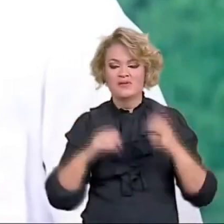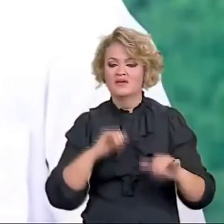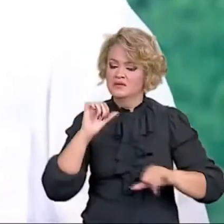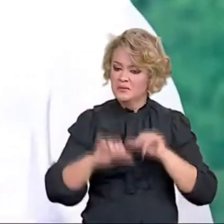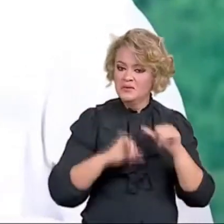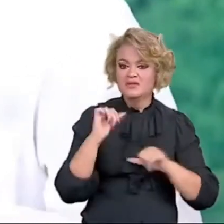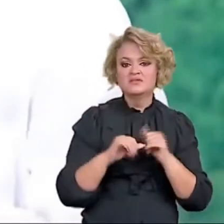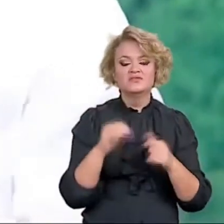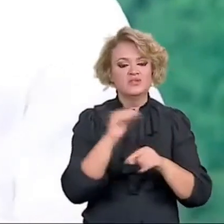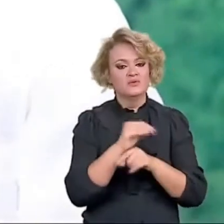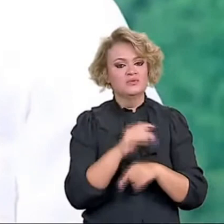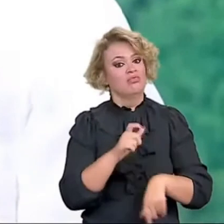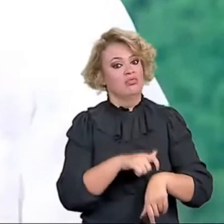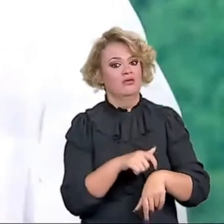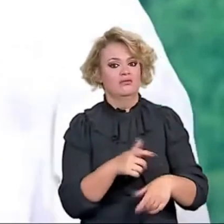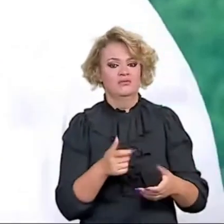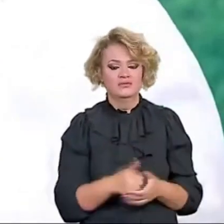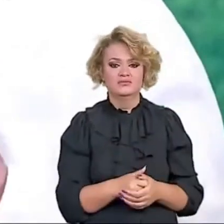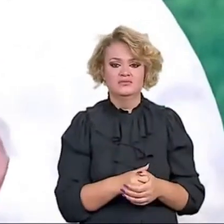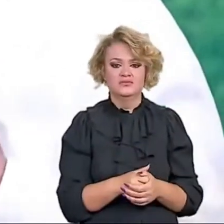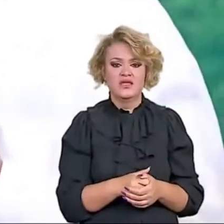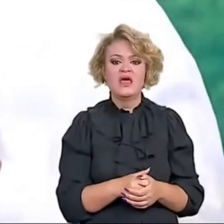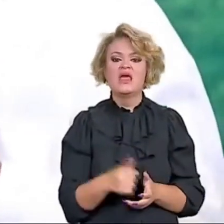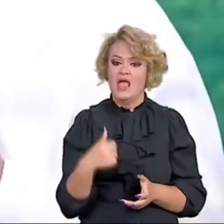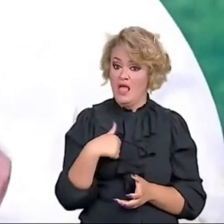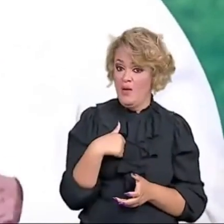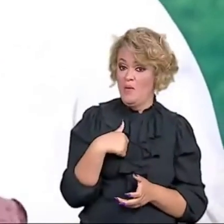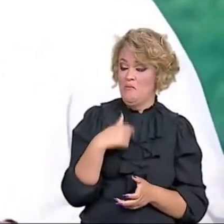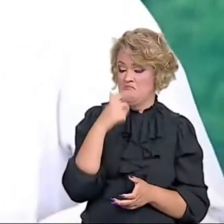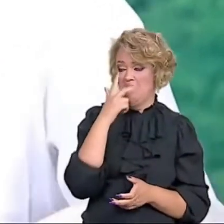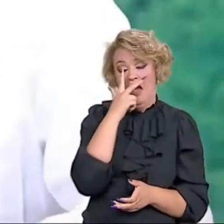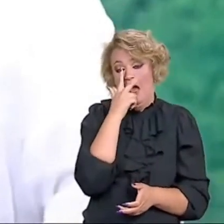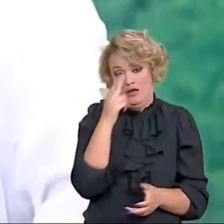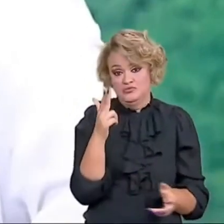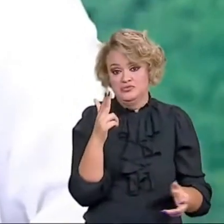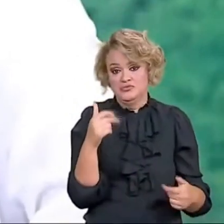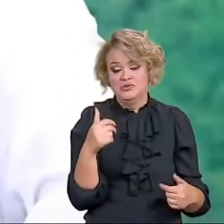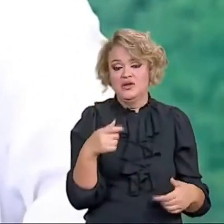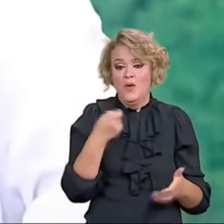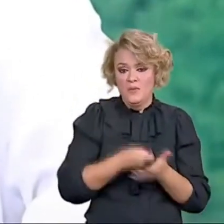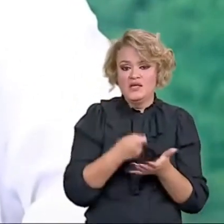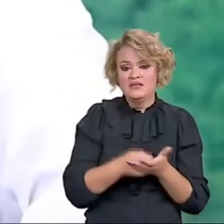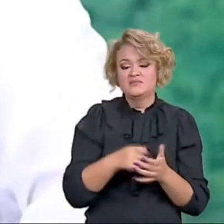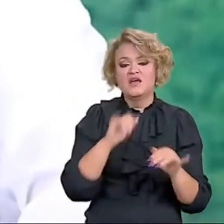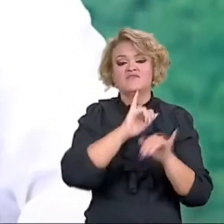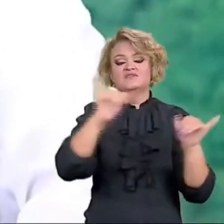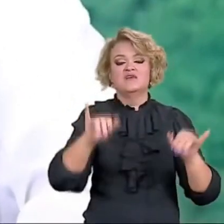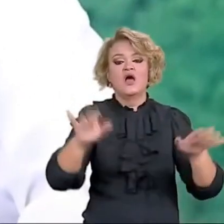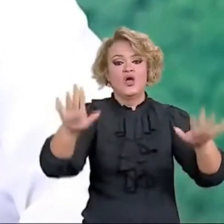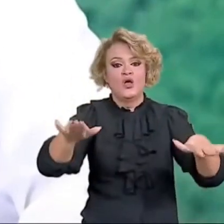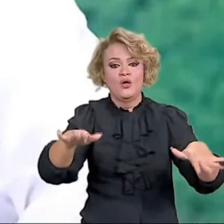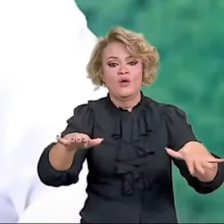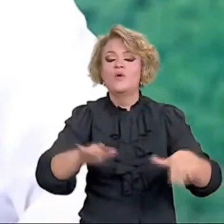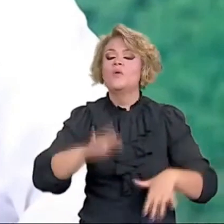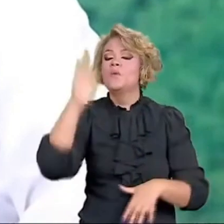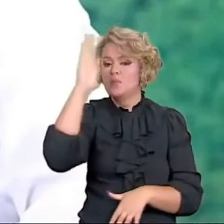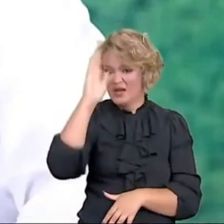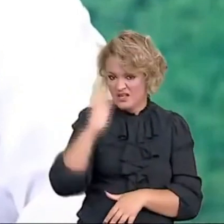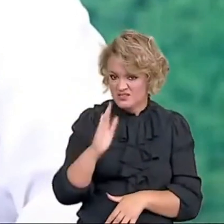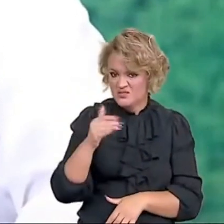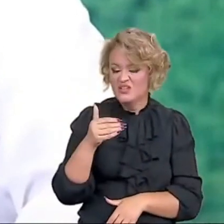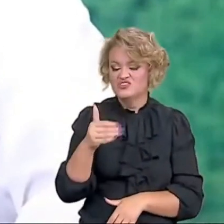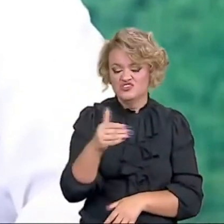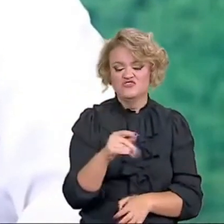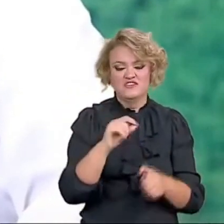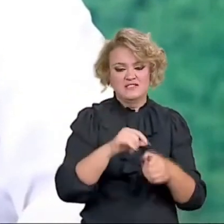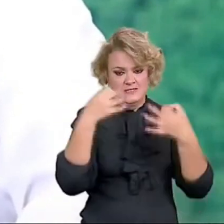enquanto é tempo. Eu acho que a minha obrigação é dizer para todo mundo, o Brasil fará a sua parte.